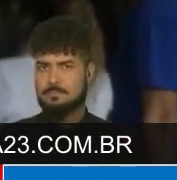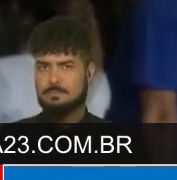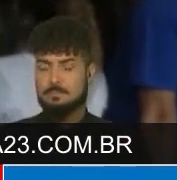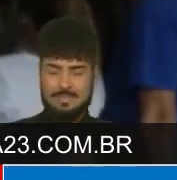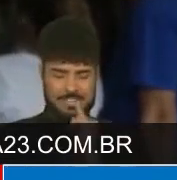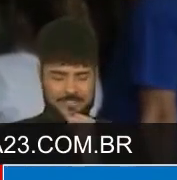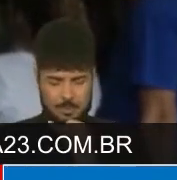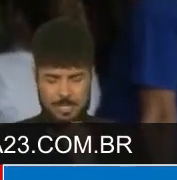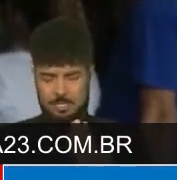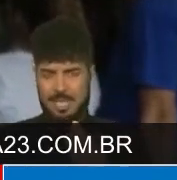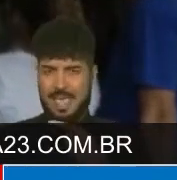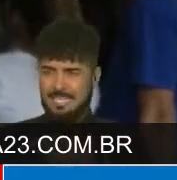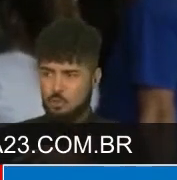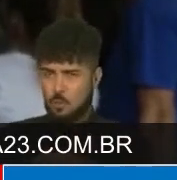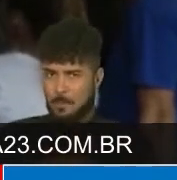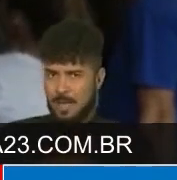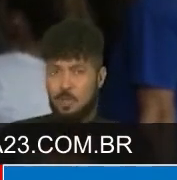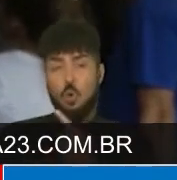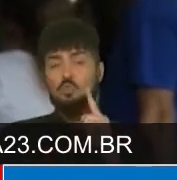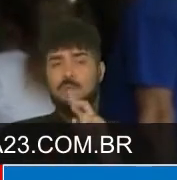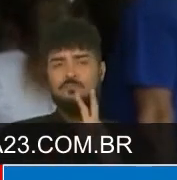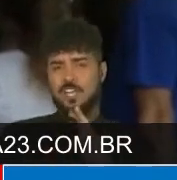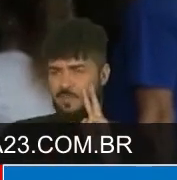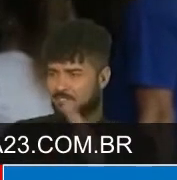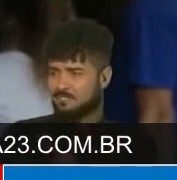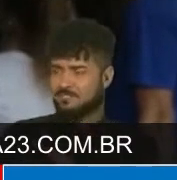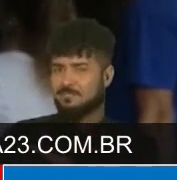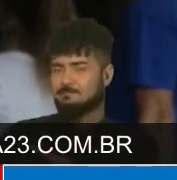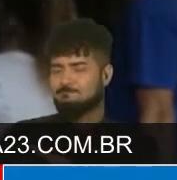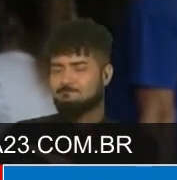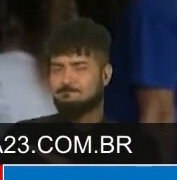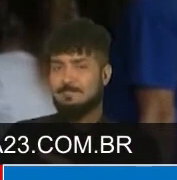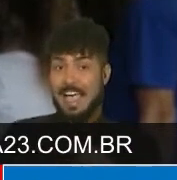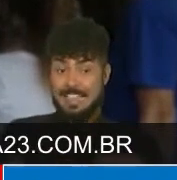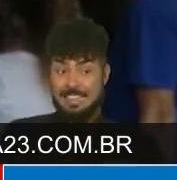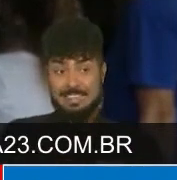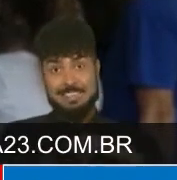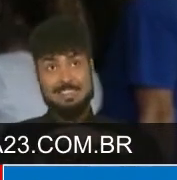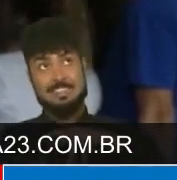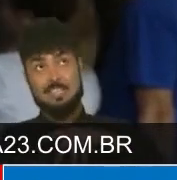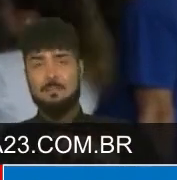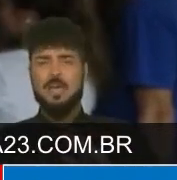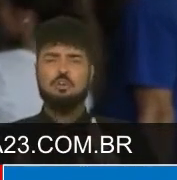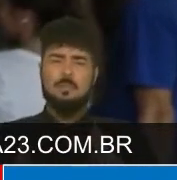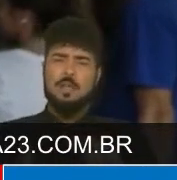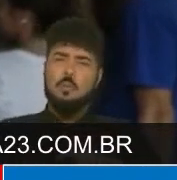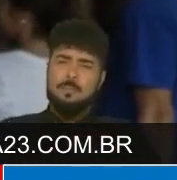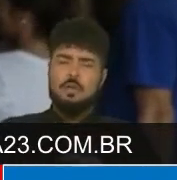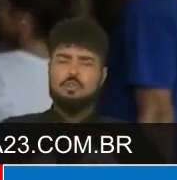Infelizmente é a última vez que nós vamos vê-lo aqui, mas que seja puro,